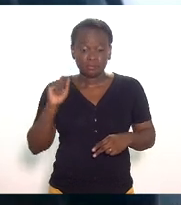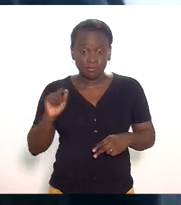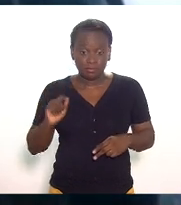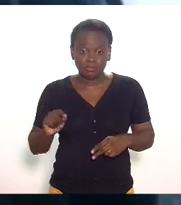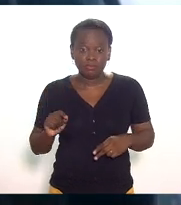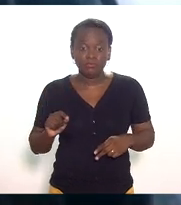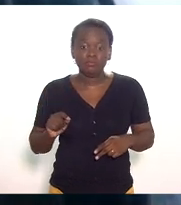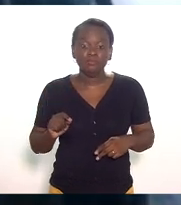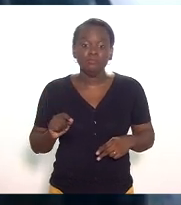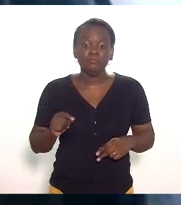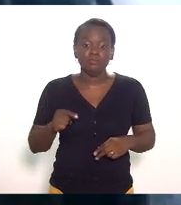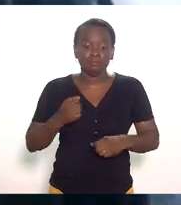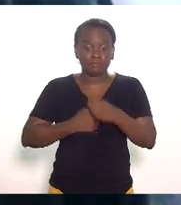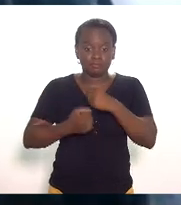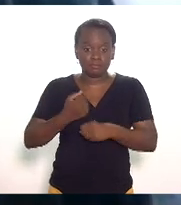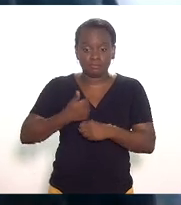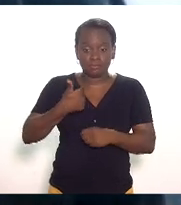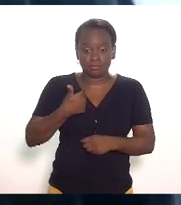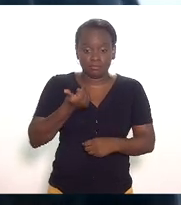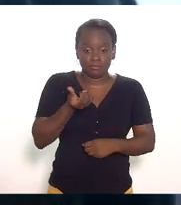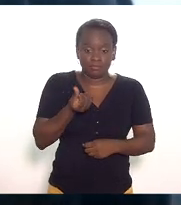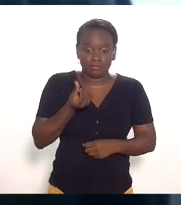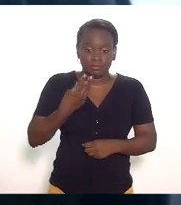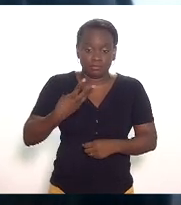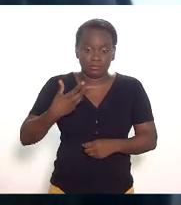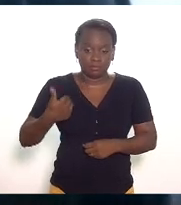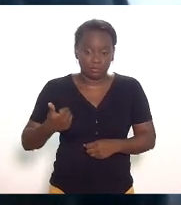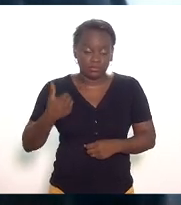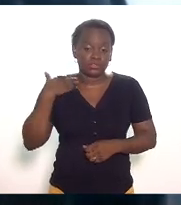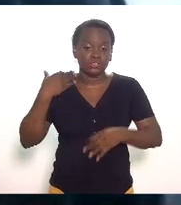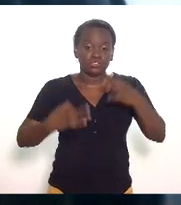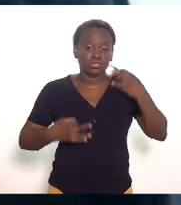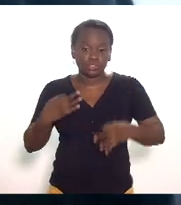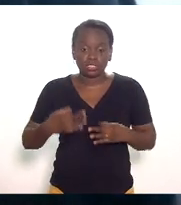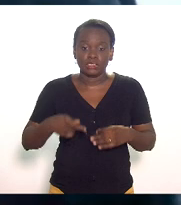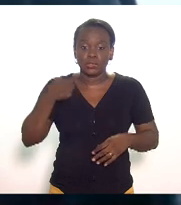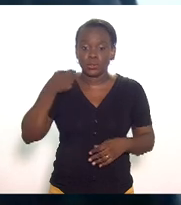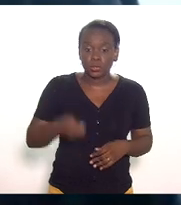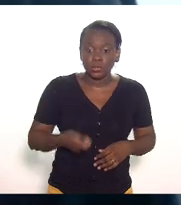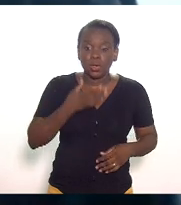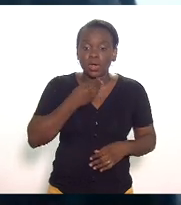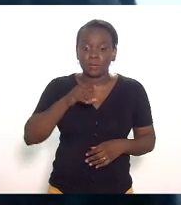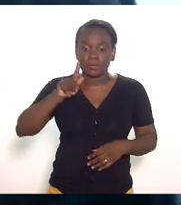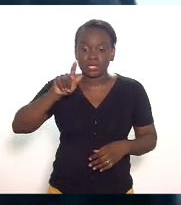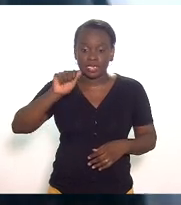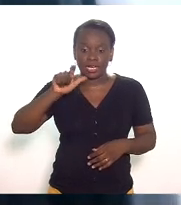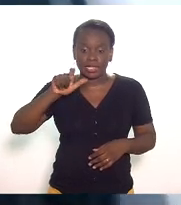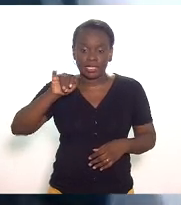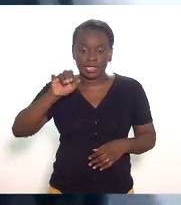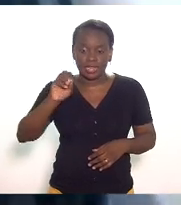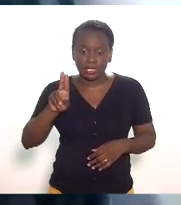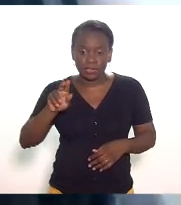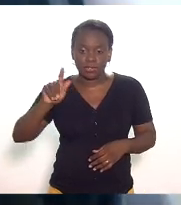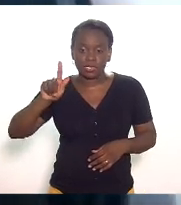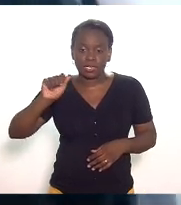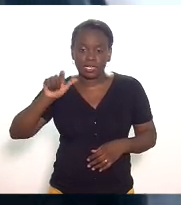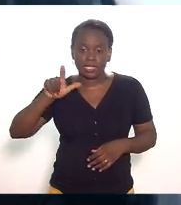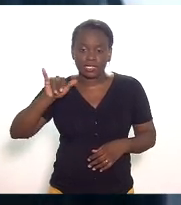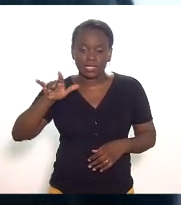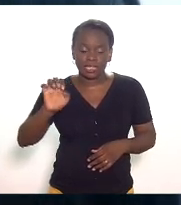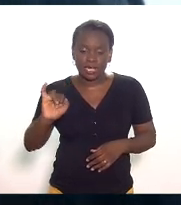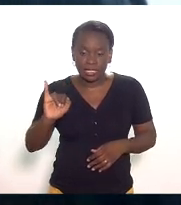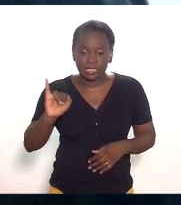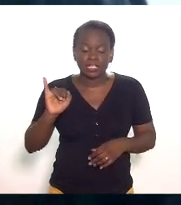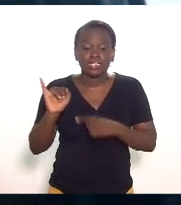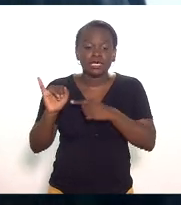que, em 1631, foi julgado e condenado Galileu Galilei, quando ele disse